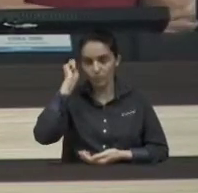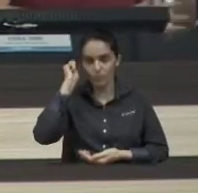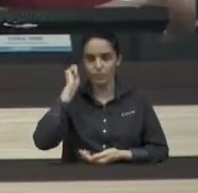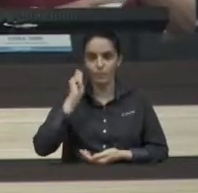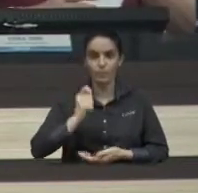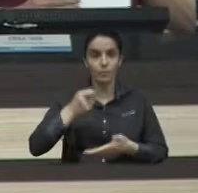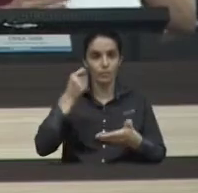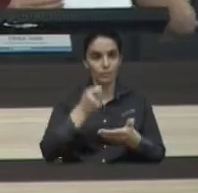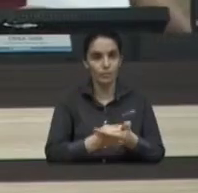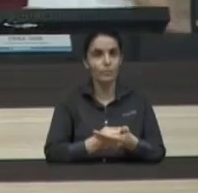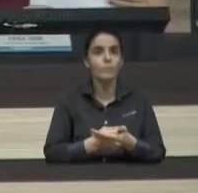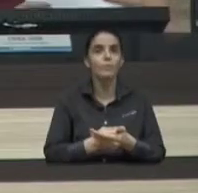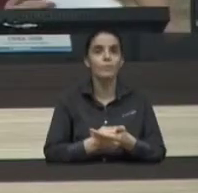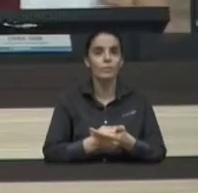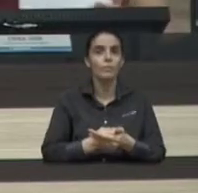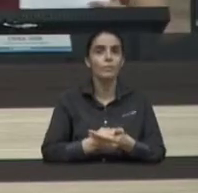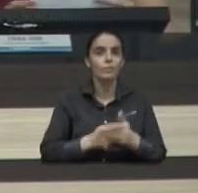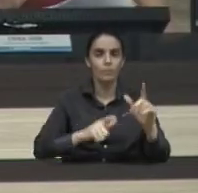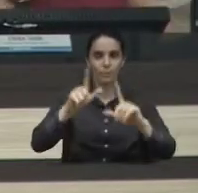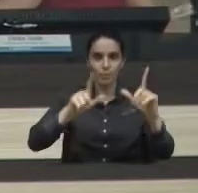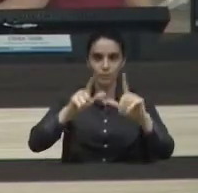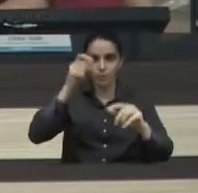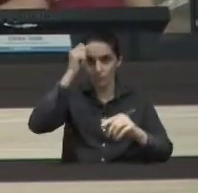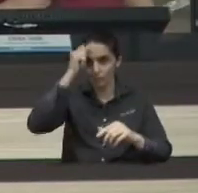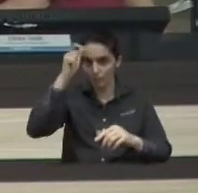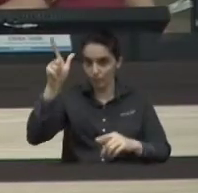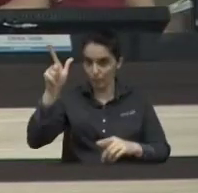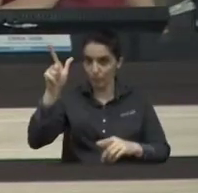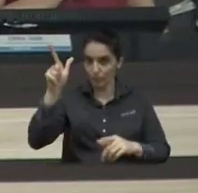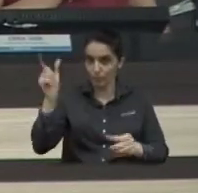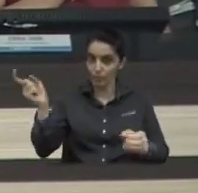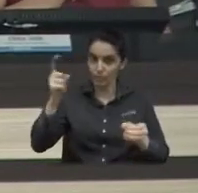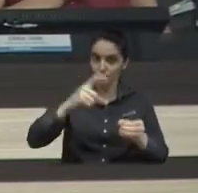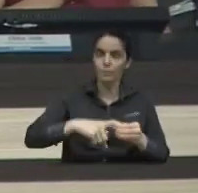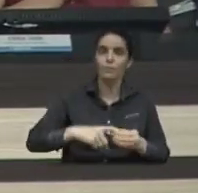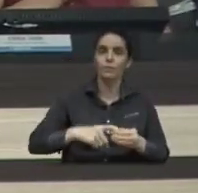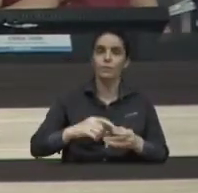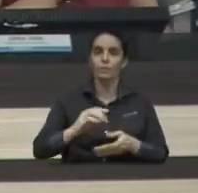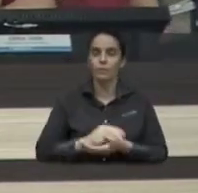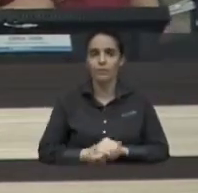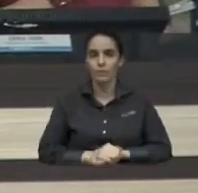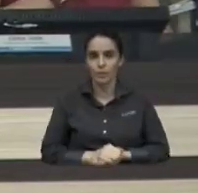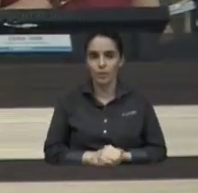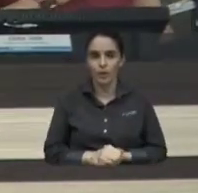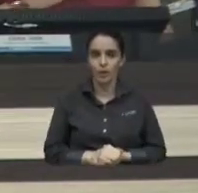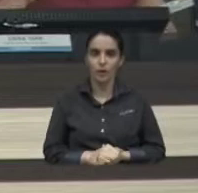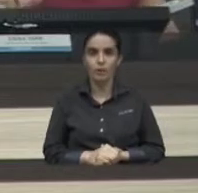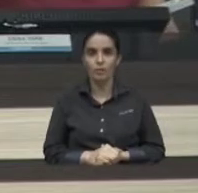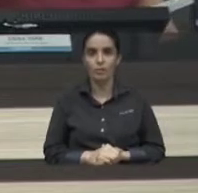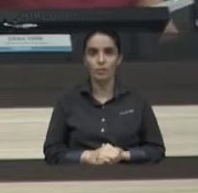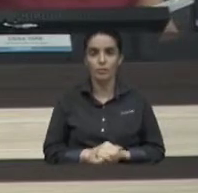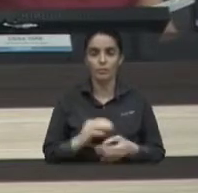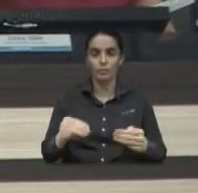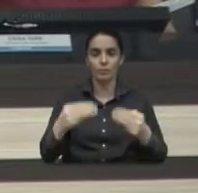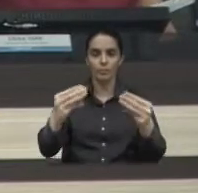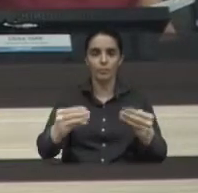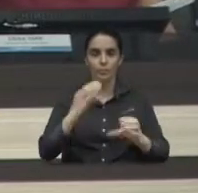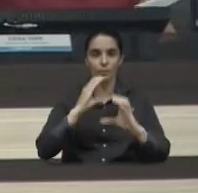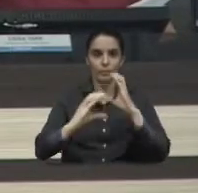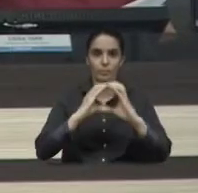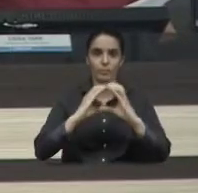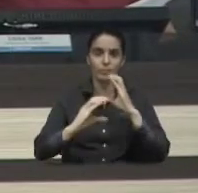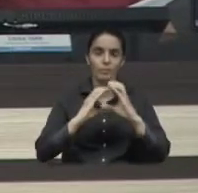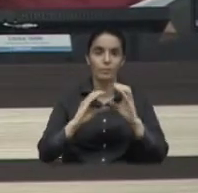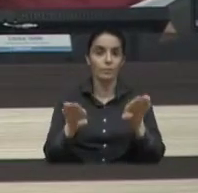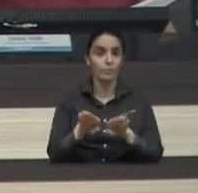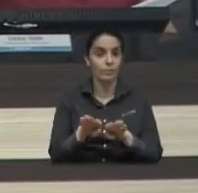a devolver o sinal da TV Cultura. E, na oportunidade, deveria ser avisado o Ministério da Comunicação a respeito